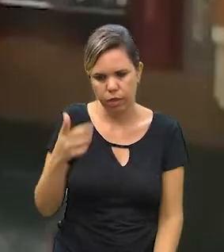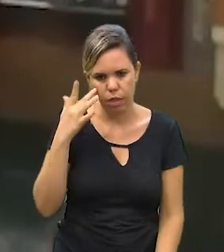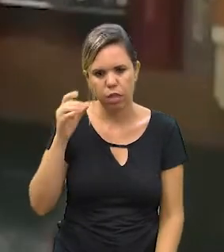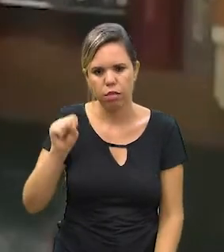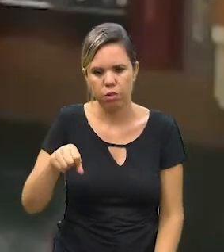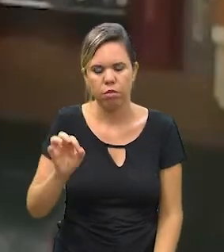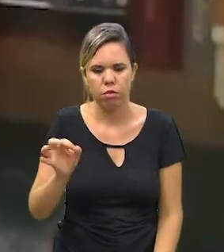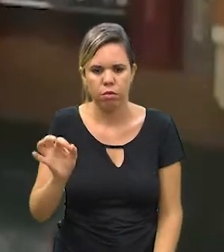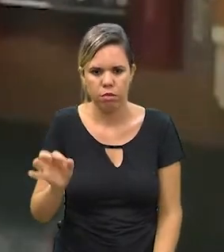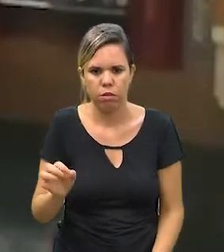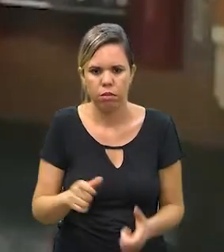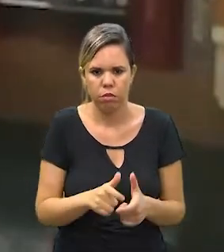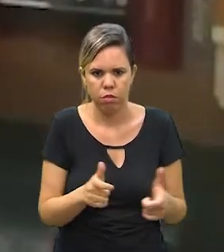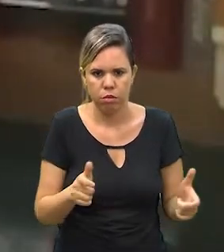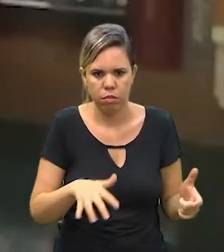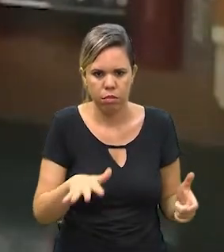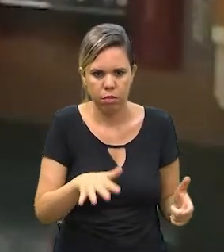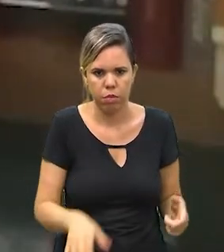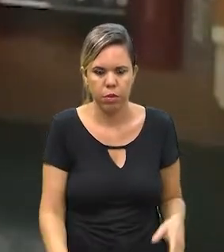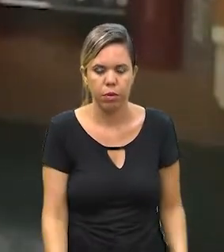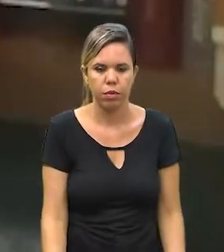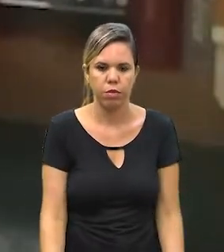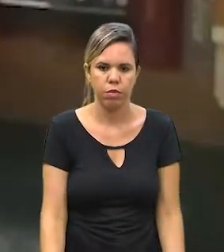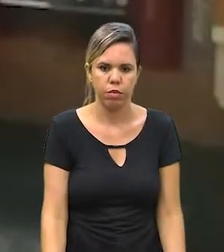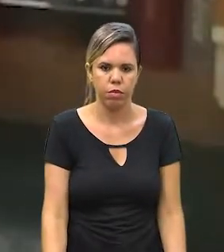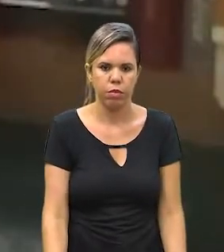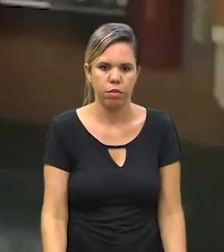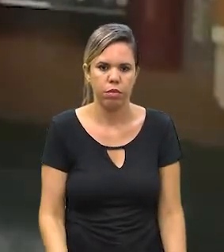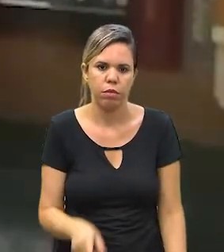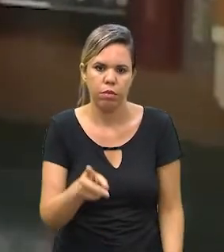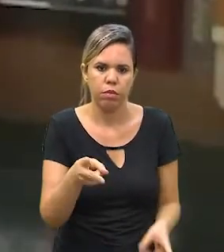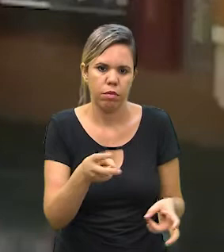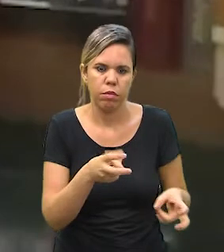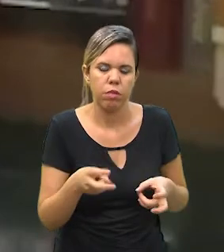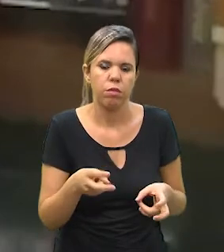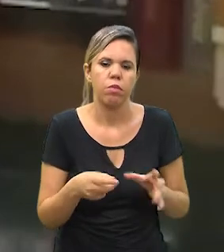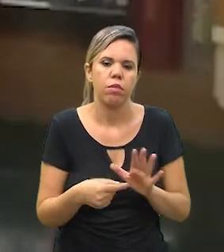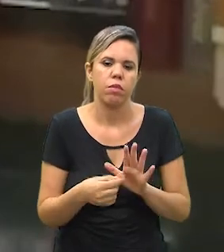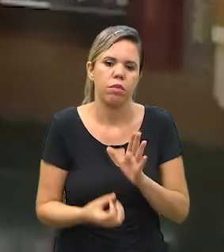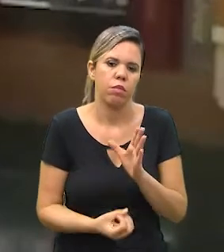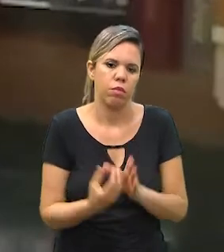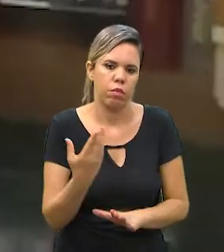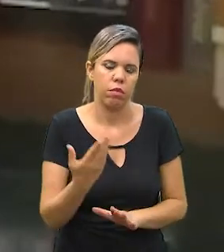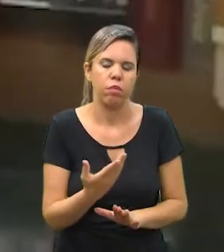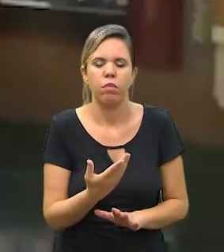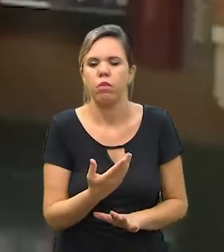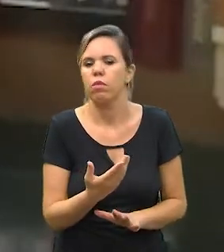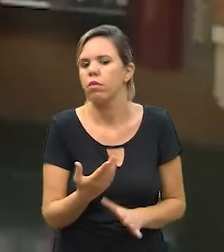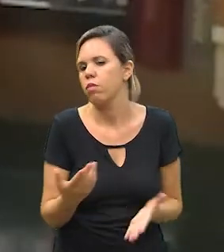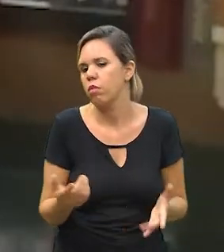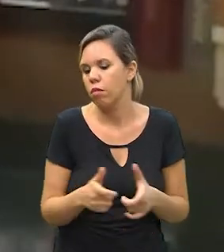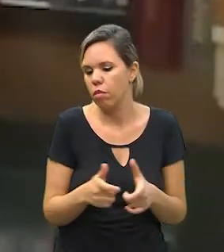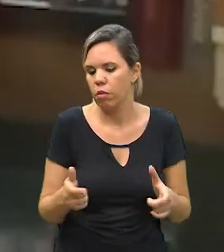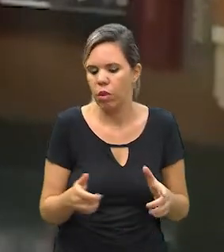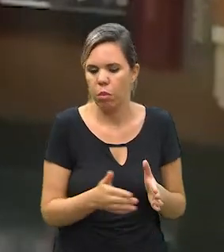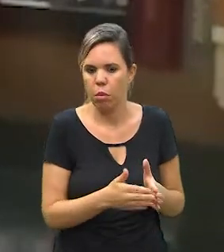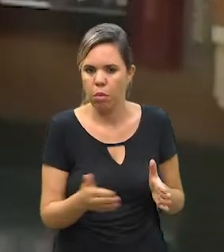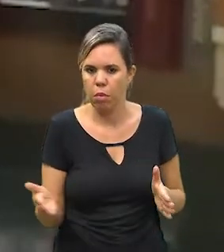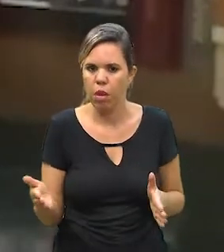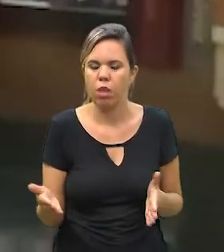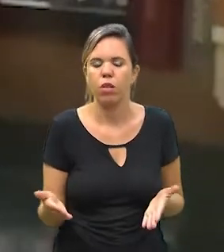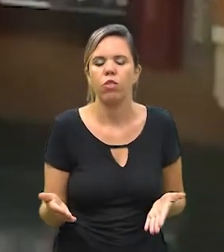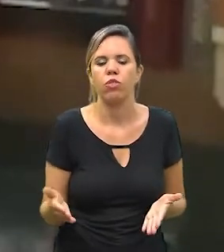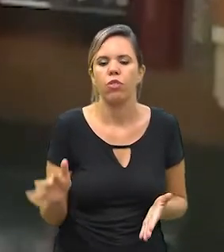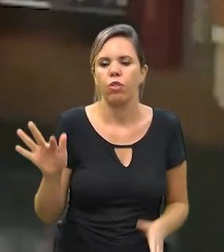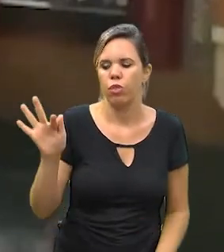Sem dúvida, a grande maioria, você vê a manifestação da endometriose durante o período fértil, que